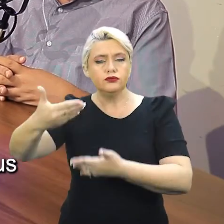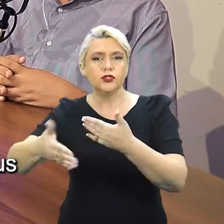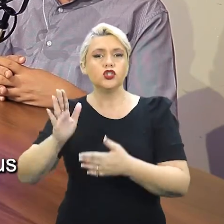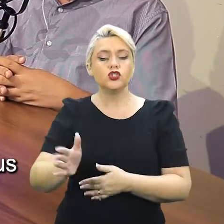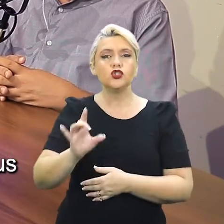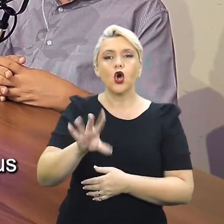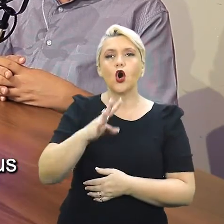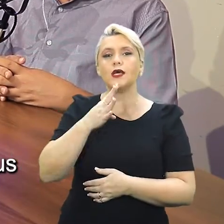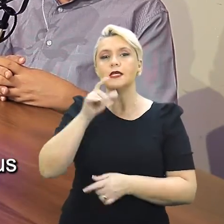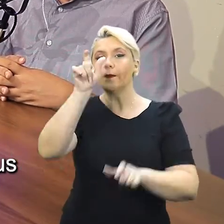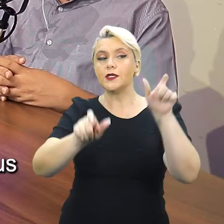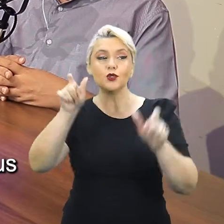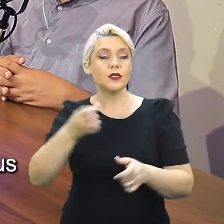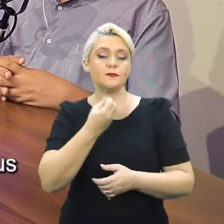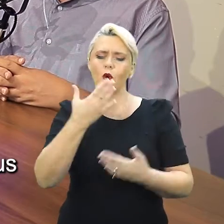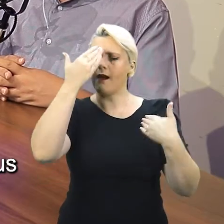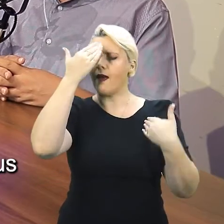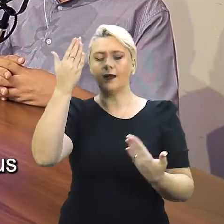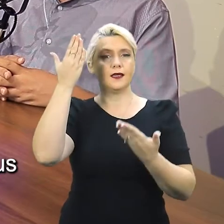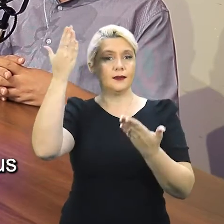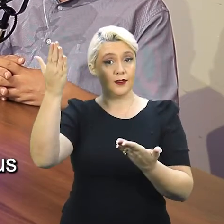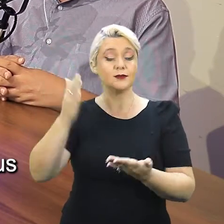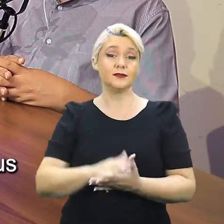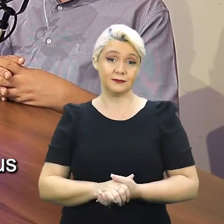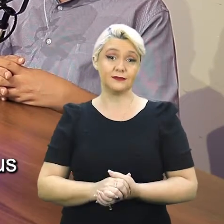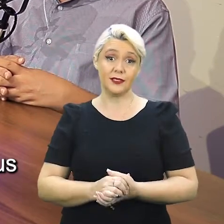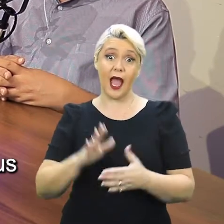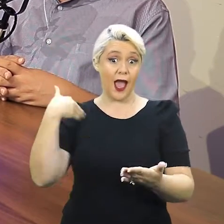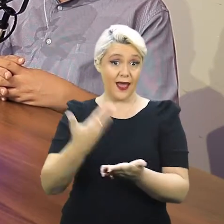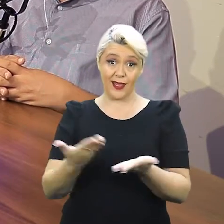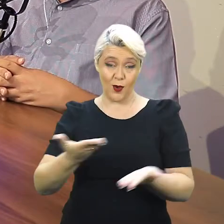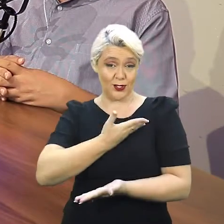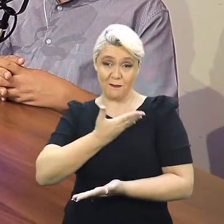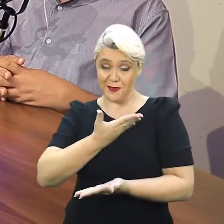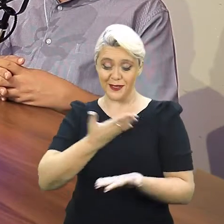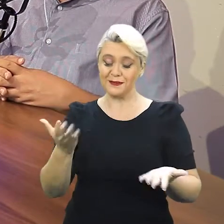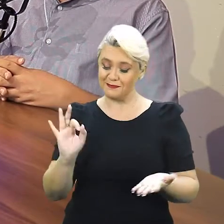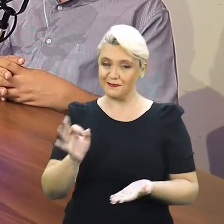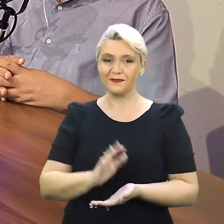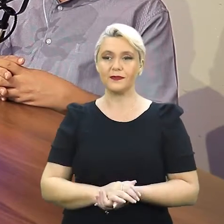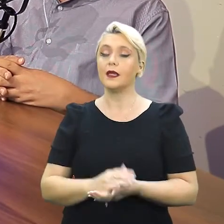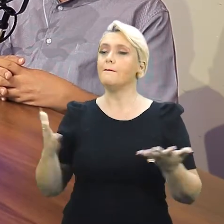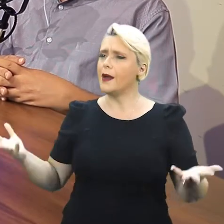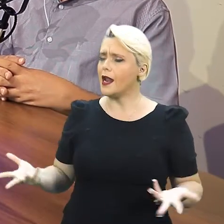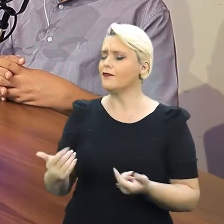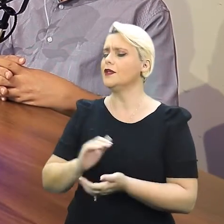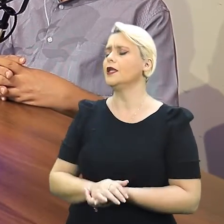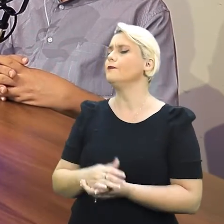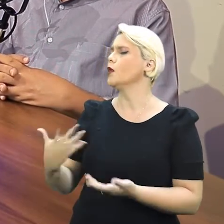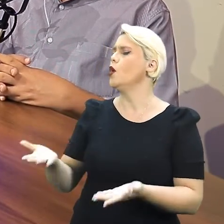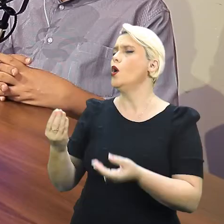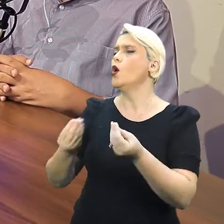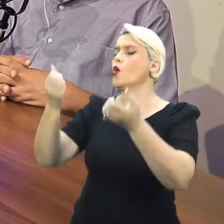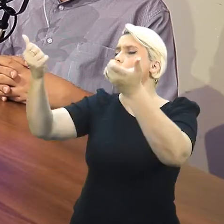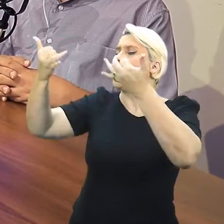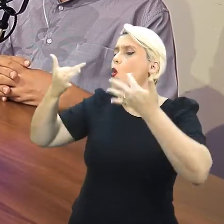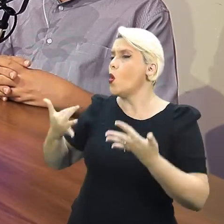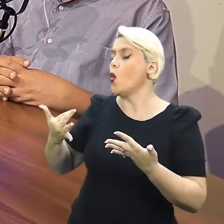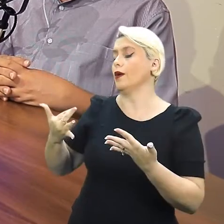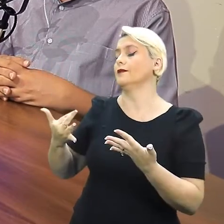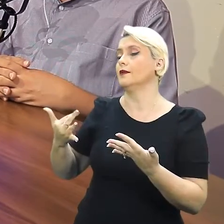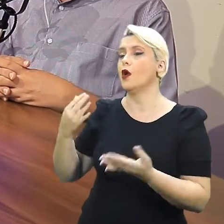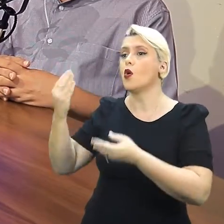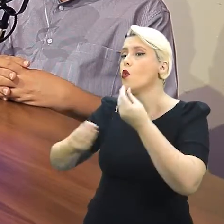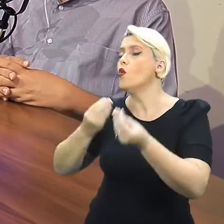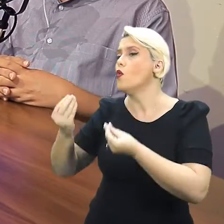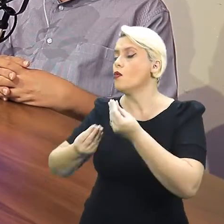conhecendo pessoas boas, graças a Deus, e até Ca- hoje são minhas amigas, Maravilha. amigos todos os Cajuru, tempos. conta pra nós